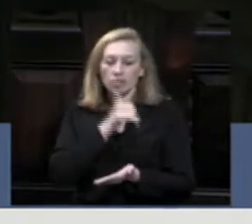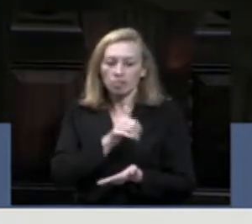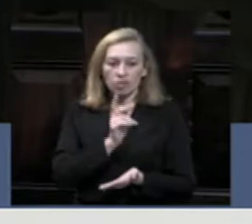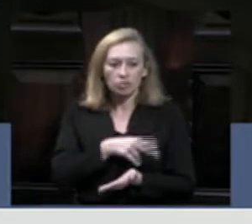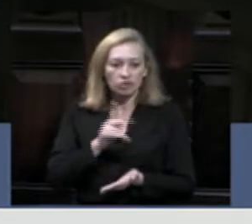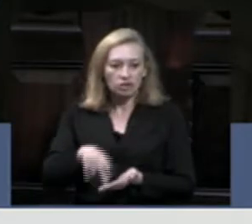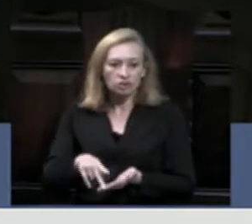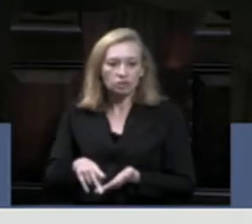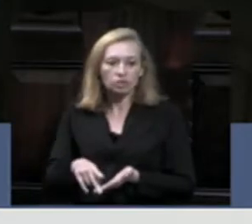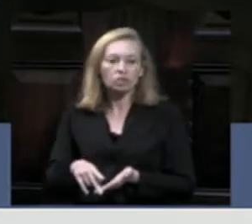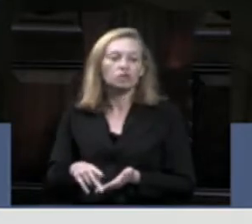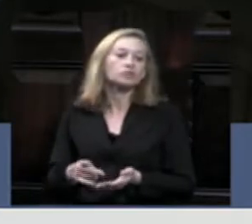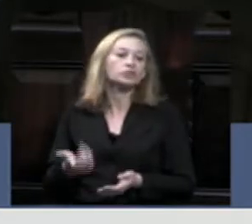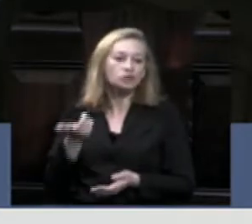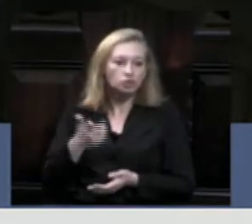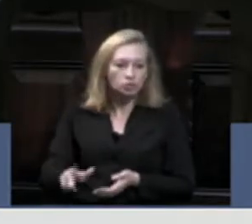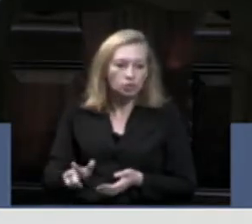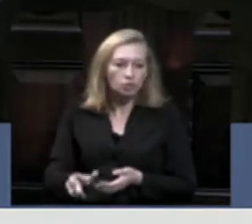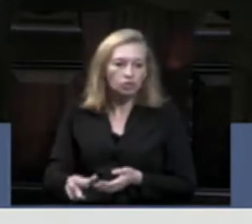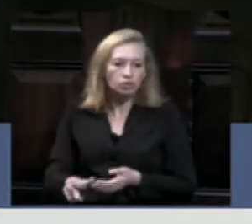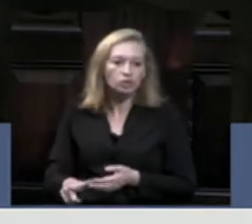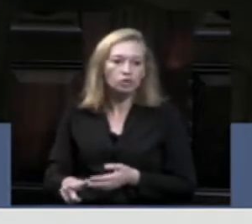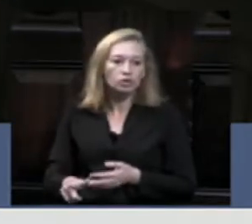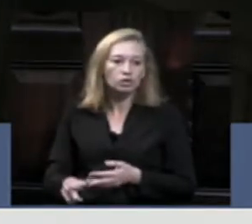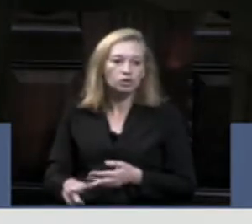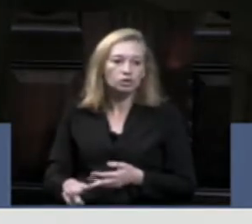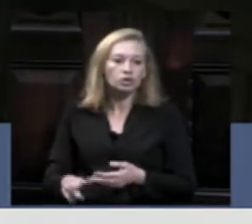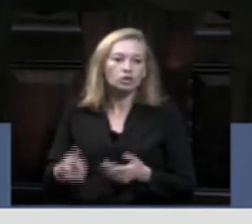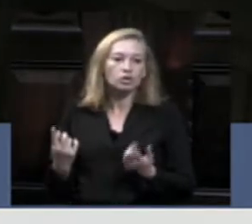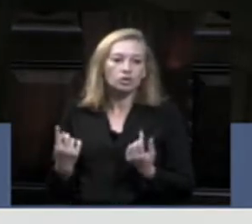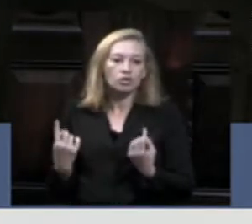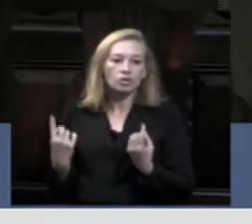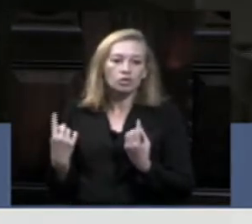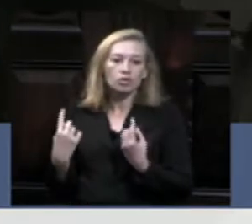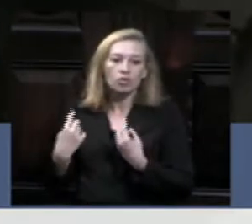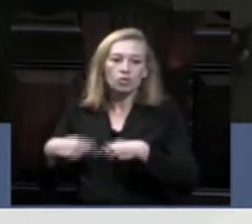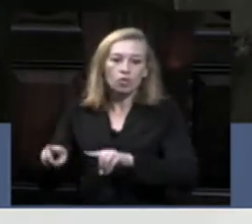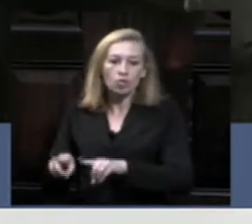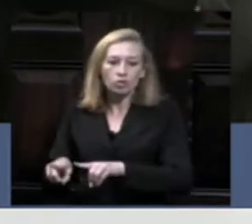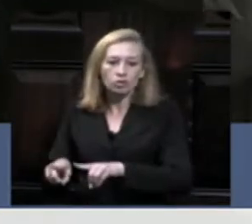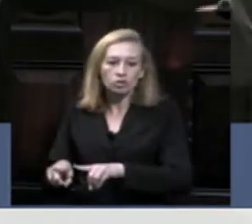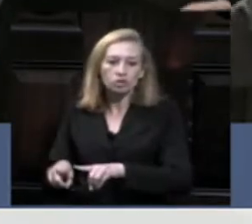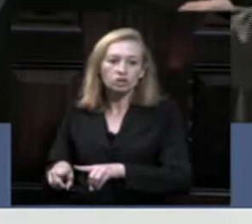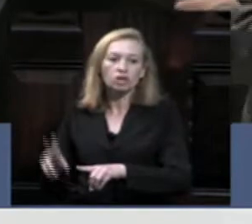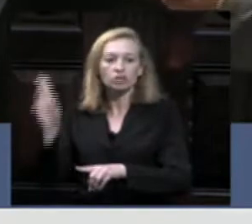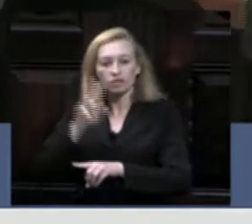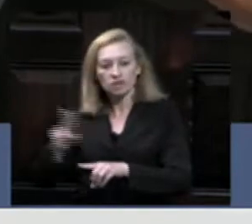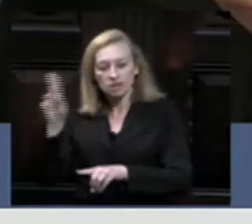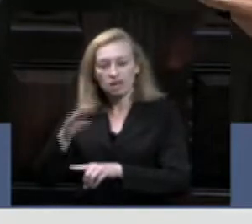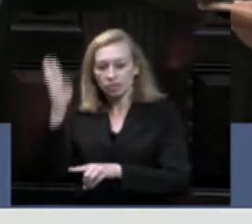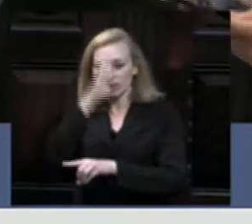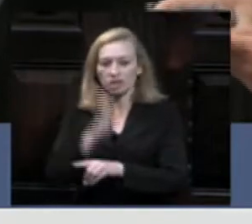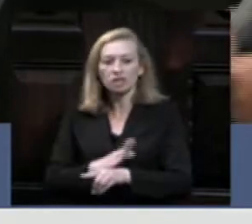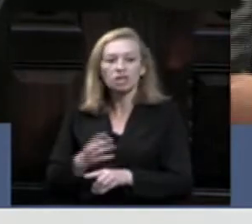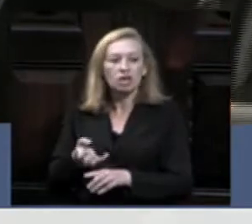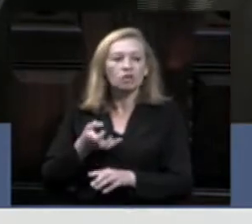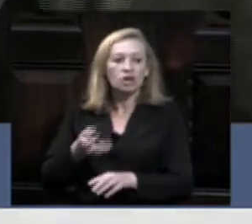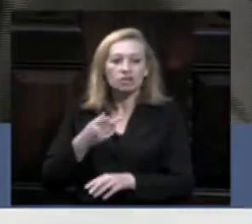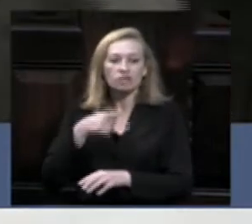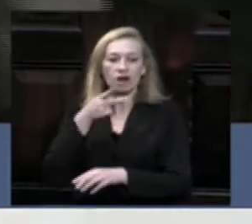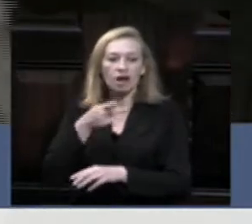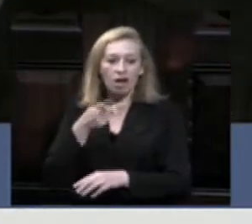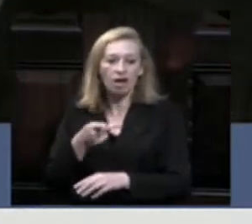exceção instalado no Brasil se faz contra a Universidade Brasileira, contra uma ex-reitora. Por isso eu quero aqui manifestar a